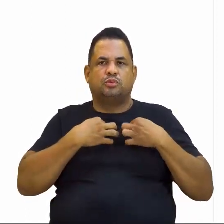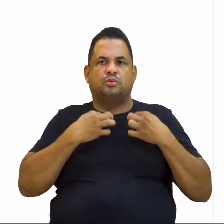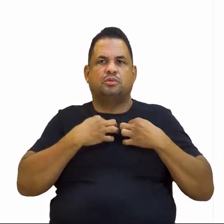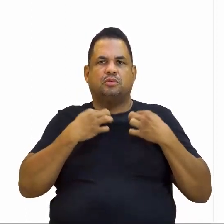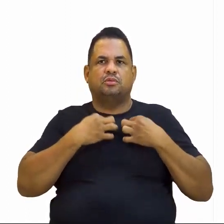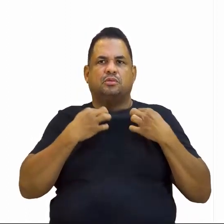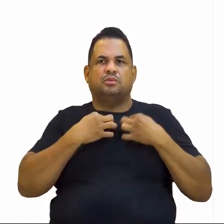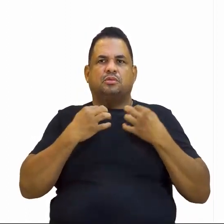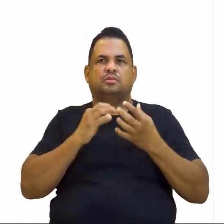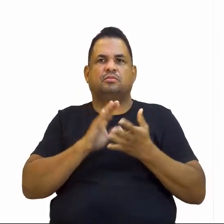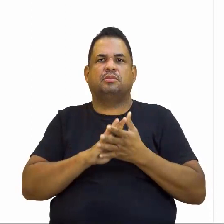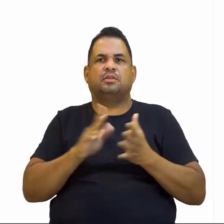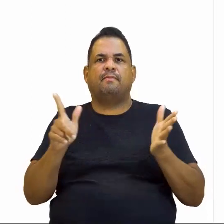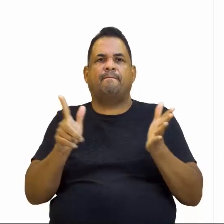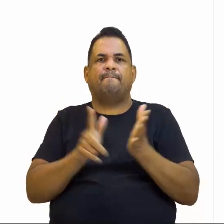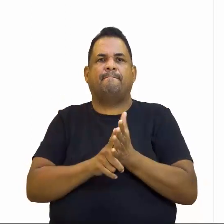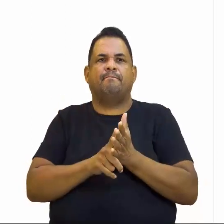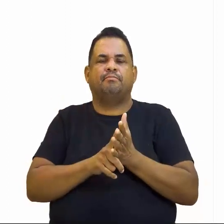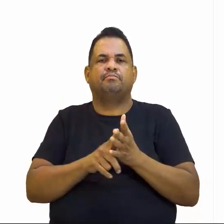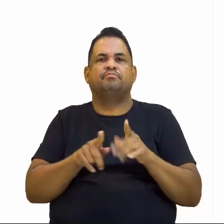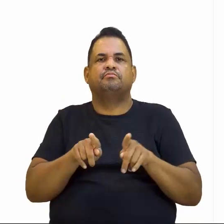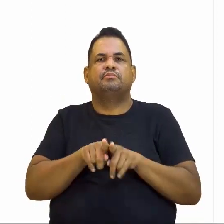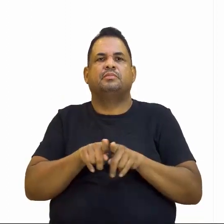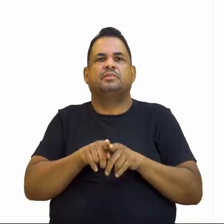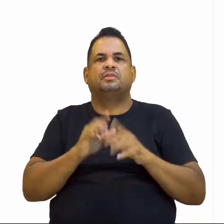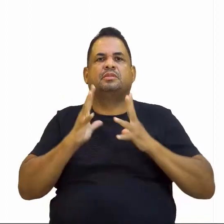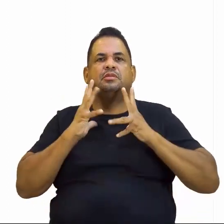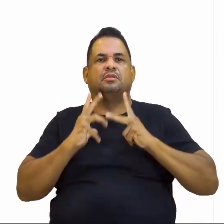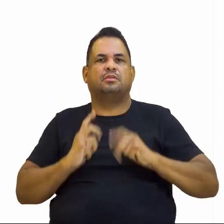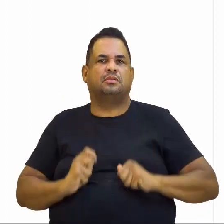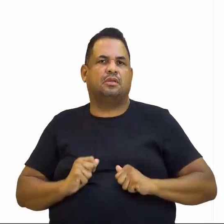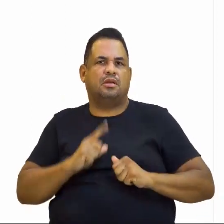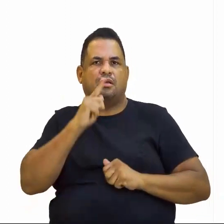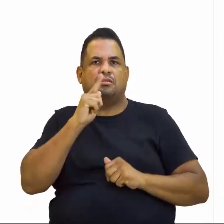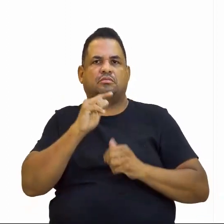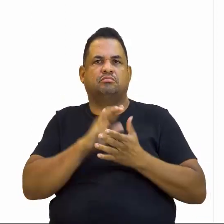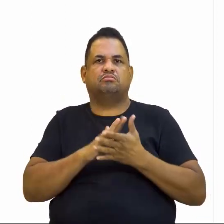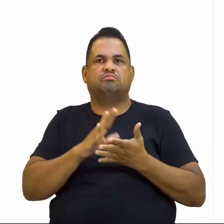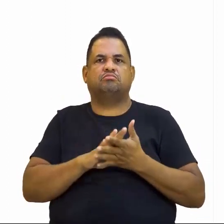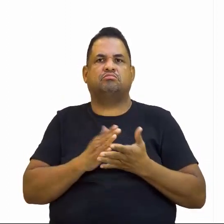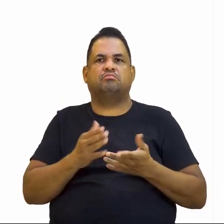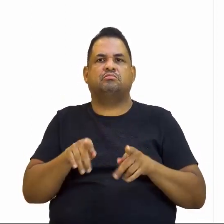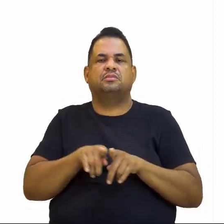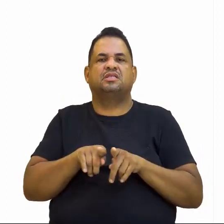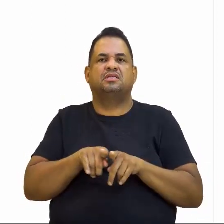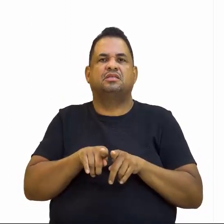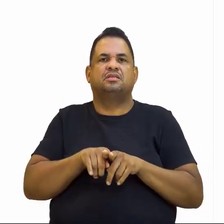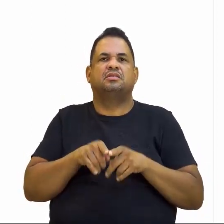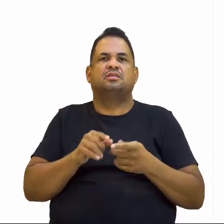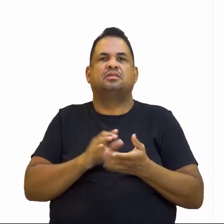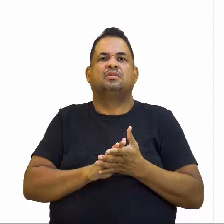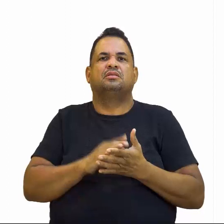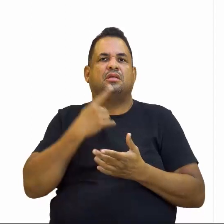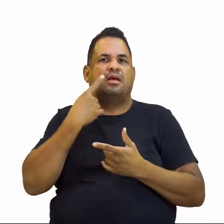têxteis e papel. Também é utilizado no tratamento de água por ser antisséptico e